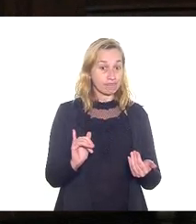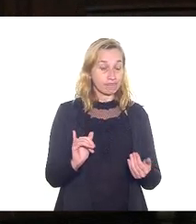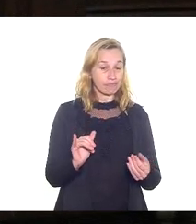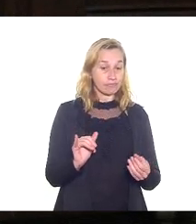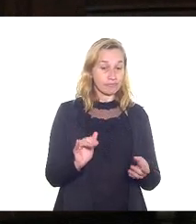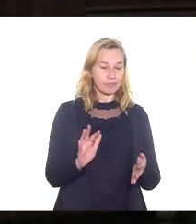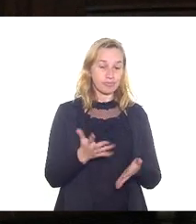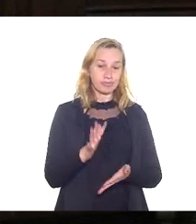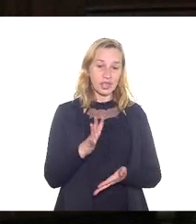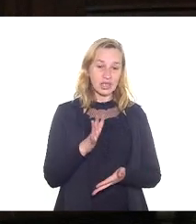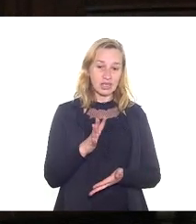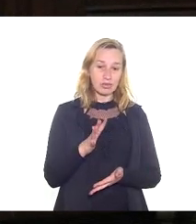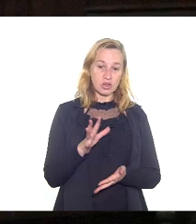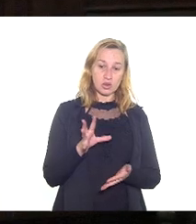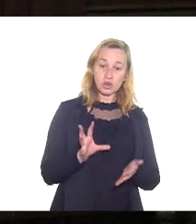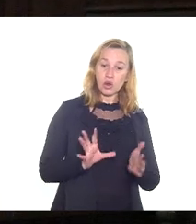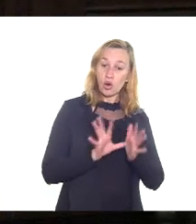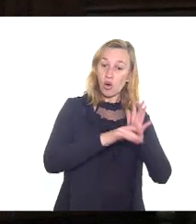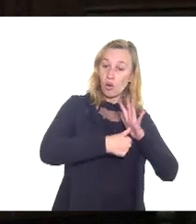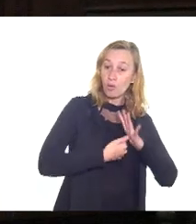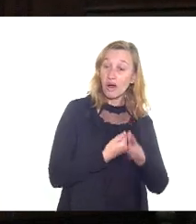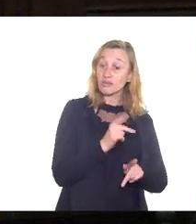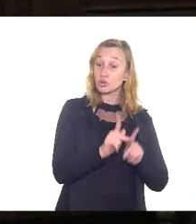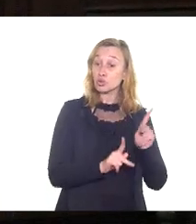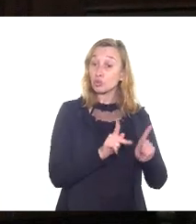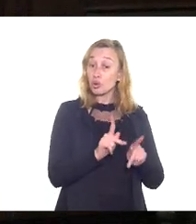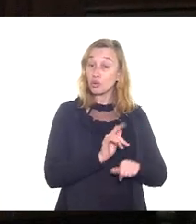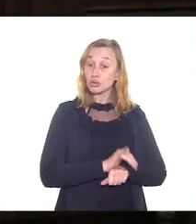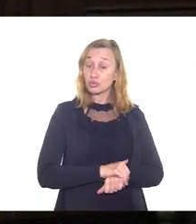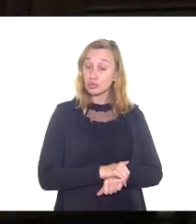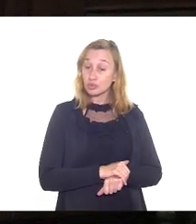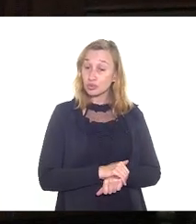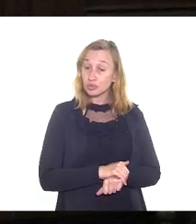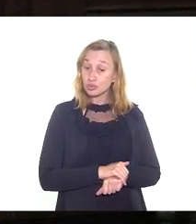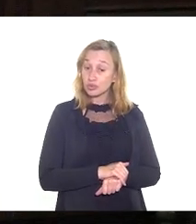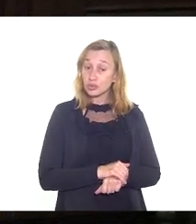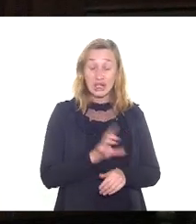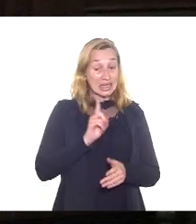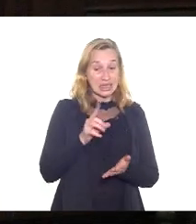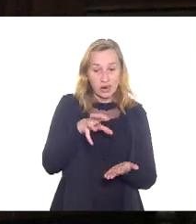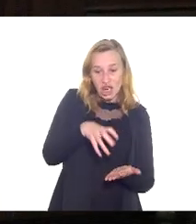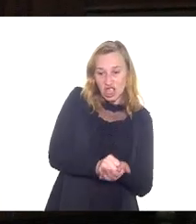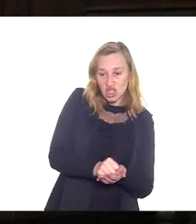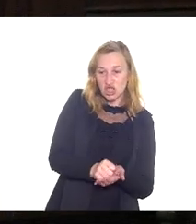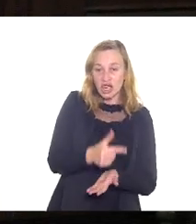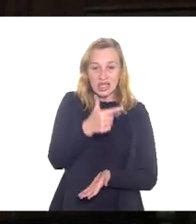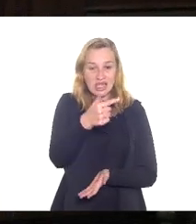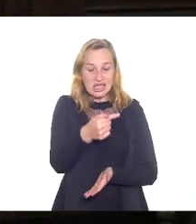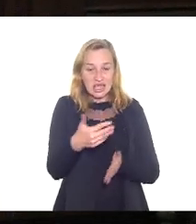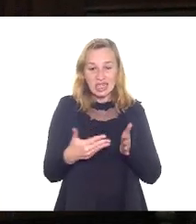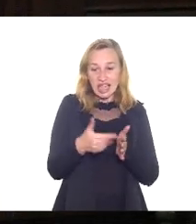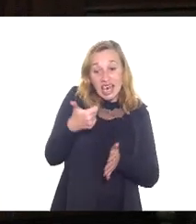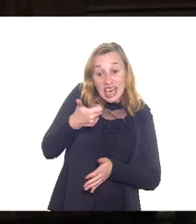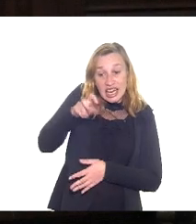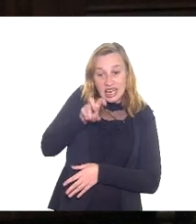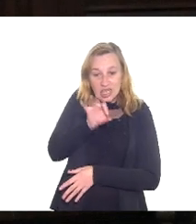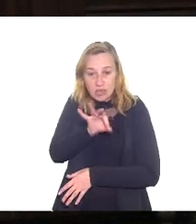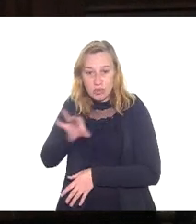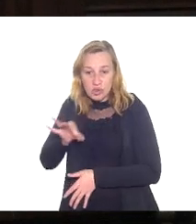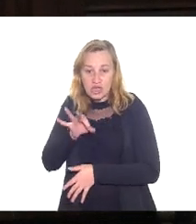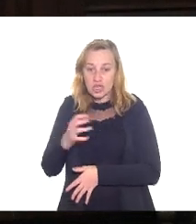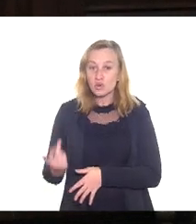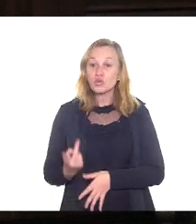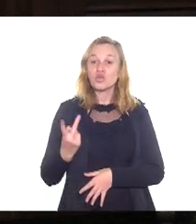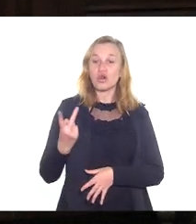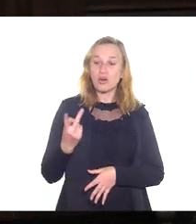tomavam do cidadão, e no registro, de 7 a 15% do